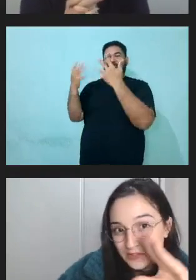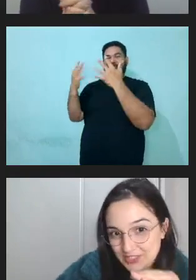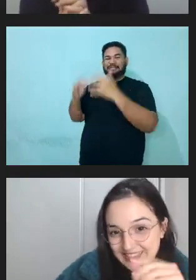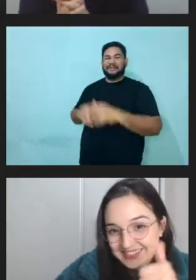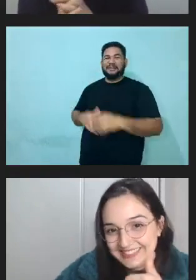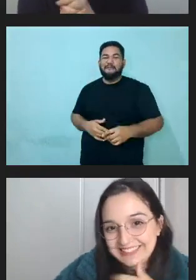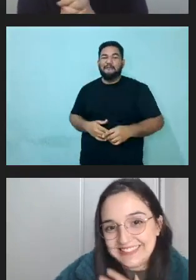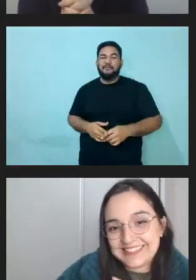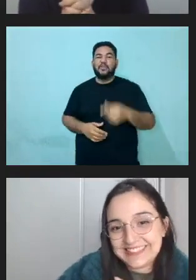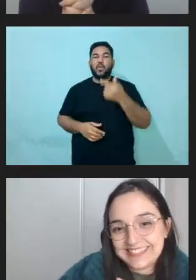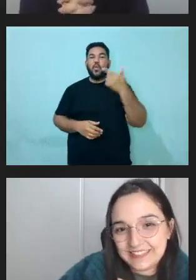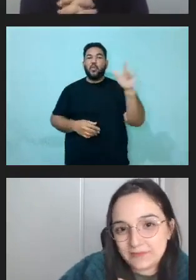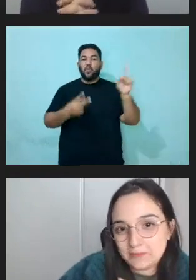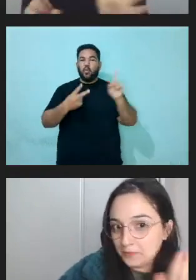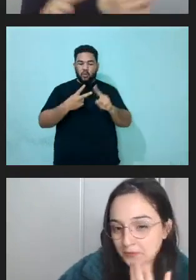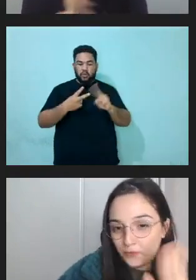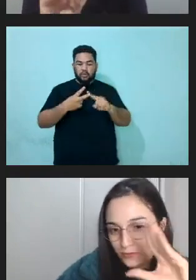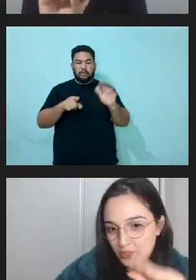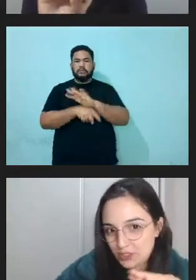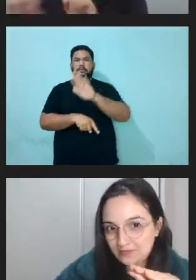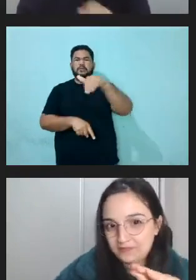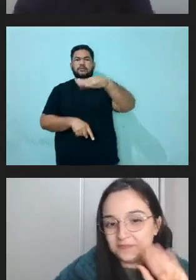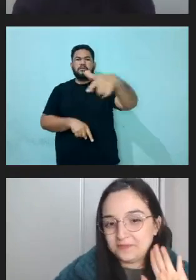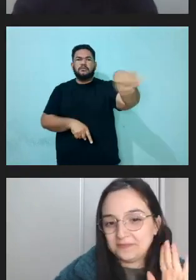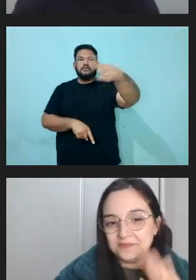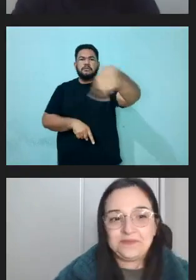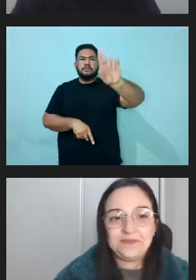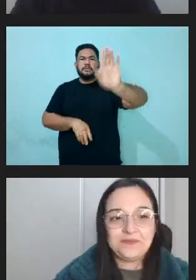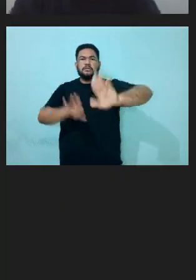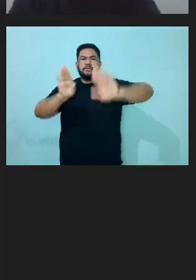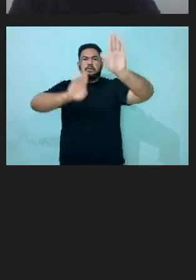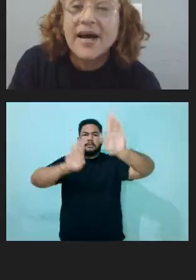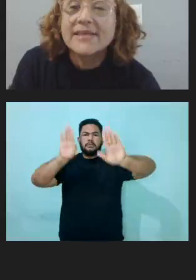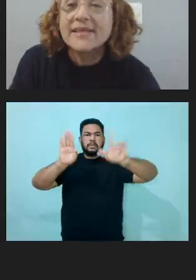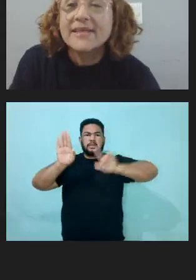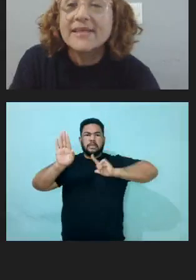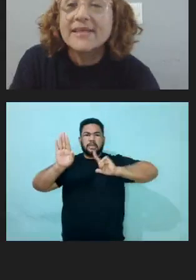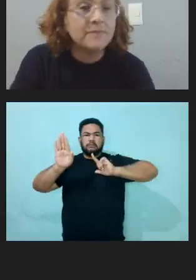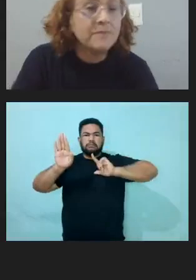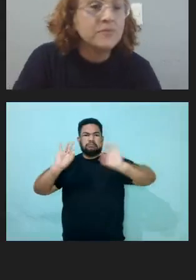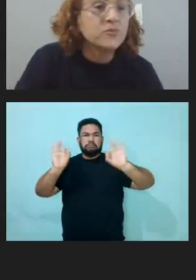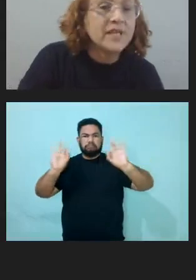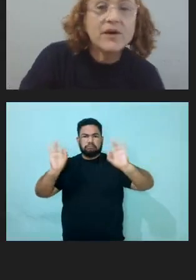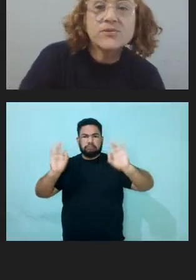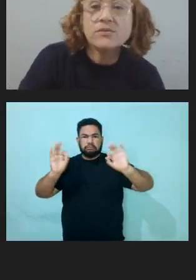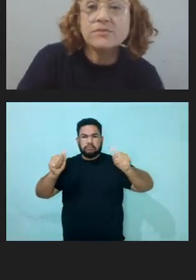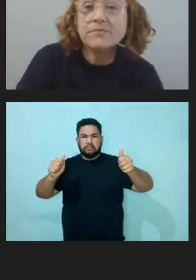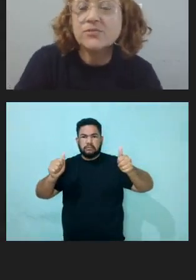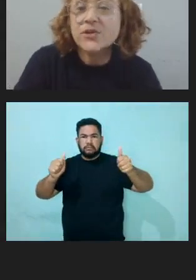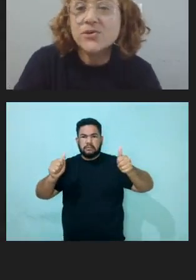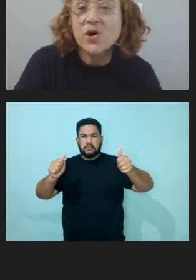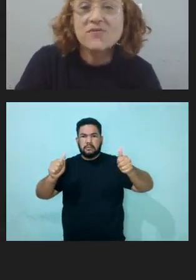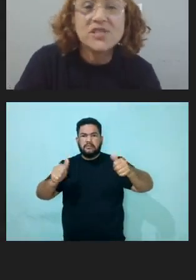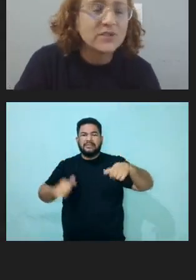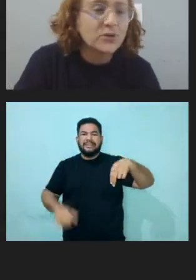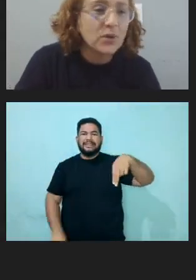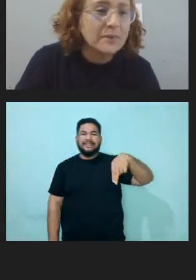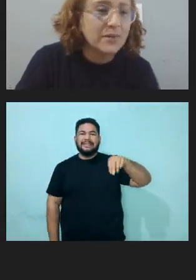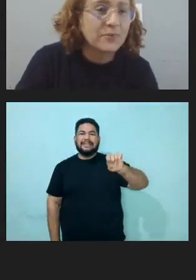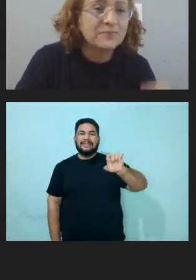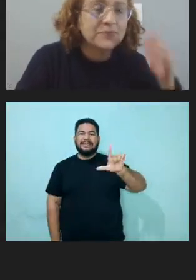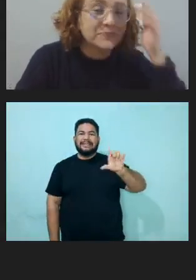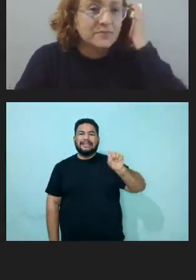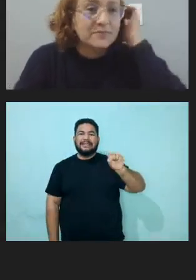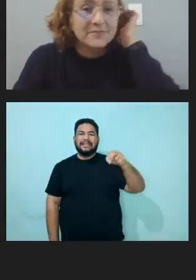pergunta. Tem mais alguma pergunta? Pergunta, não? Aqui. O Nelson Alves levantou a